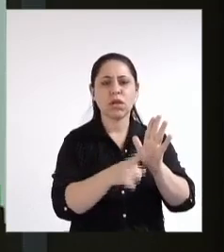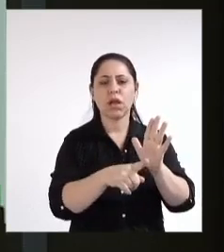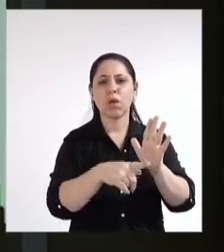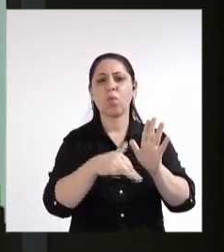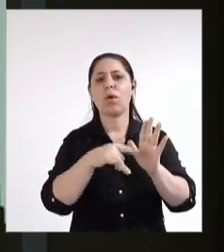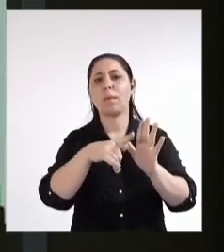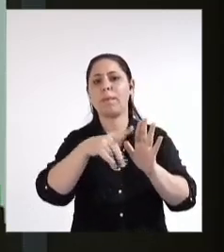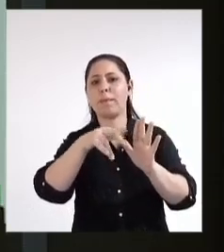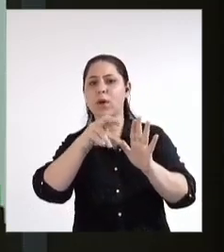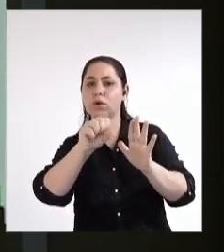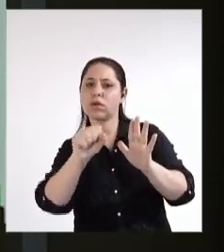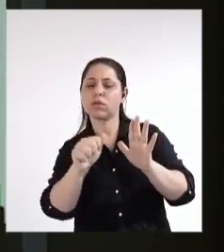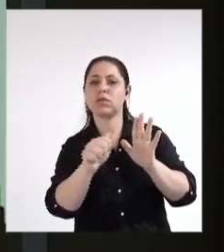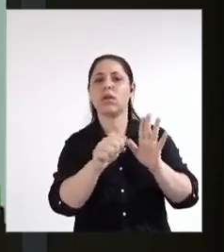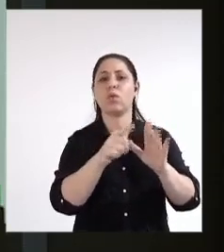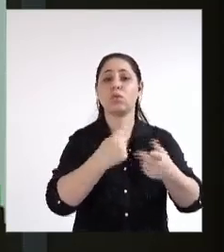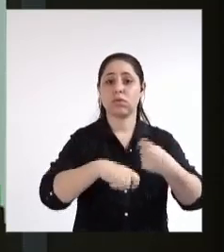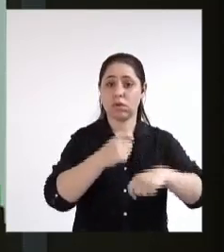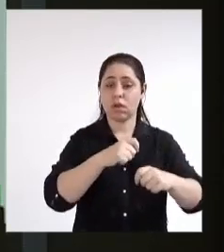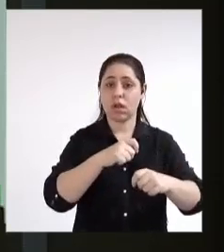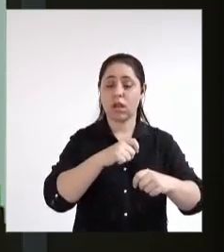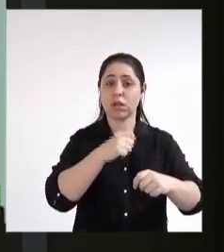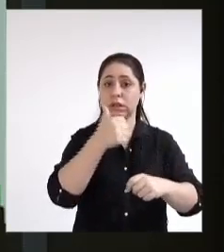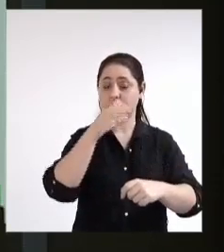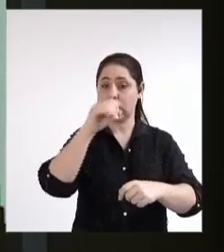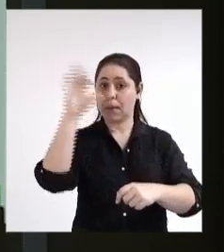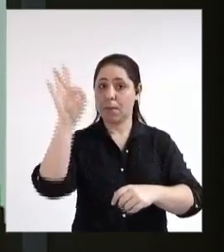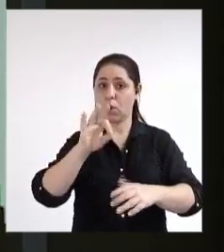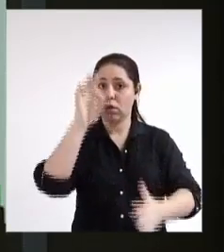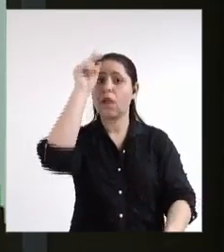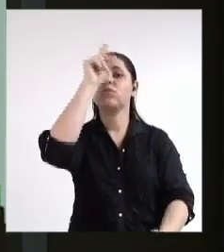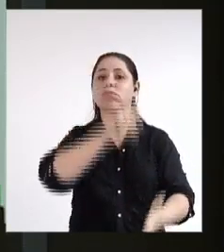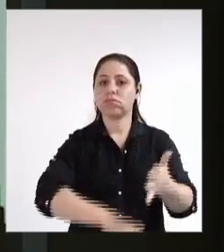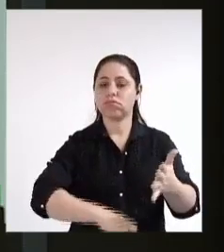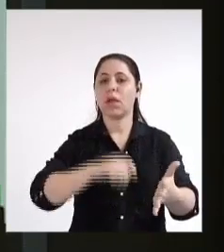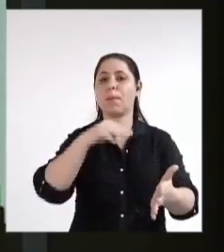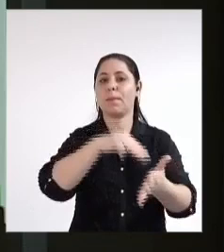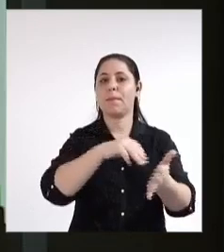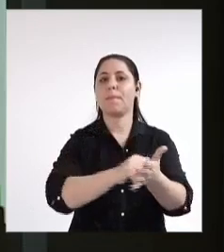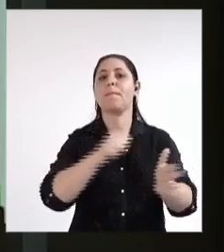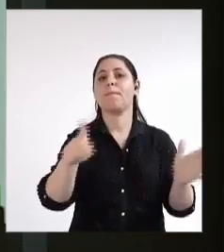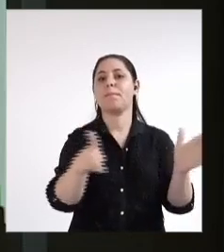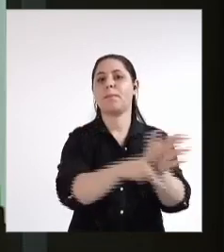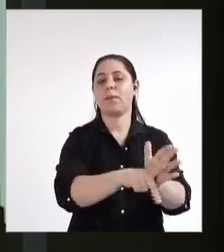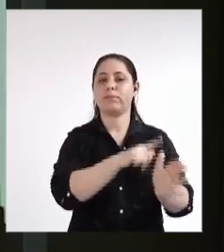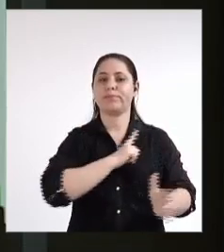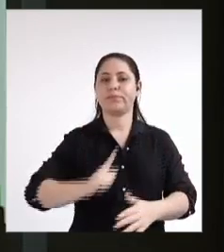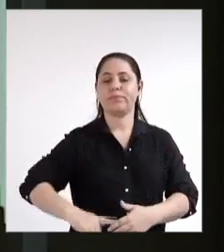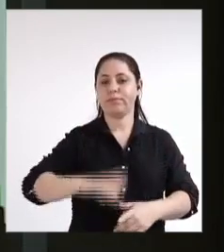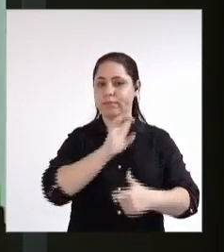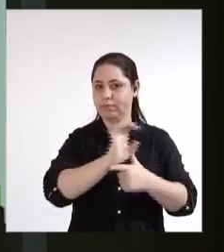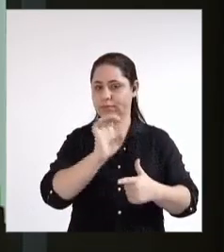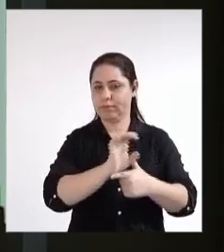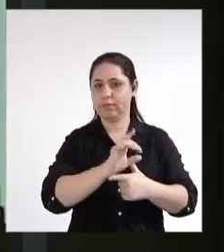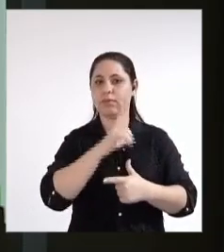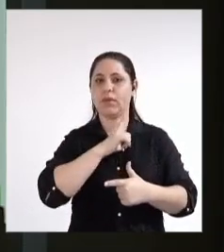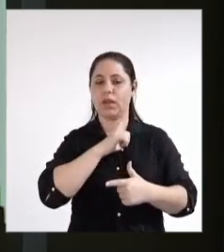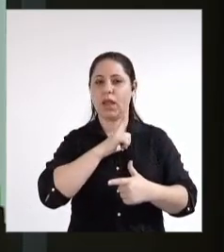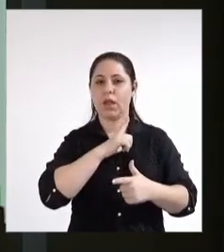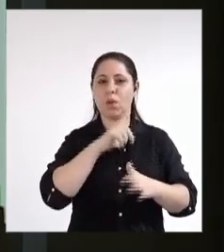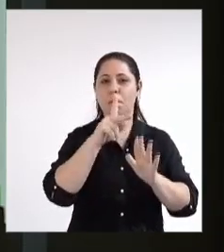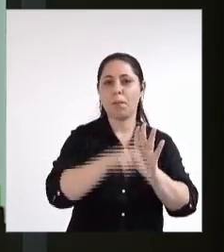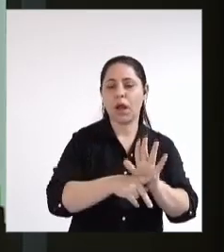do prosa situação fundiária é 100% regularizada porque já eram propriedade do governo do estado tem um plano de manejo